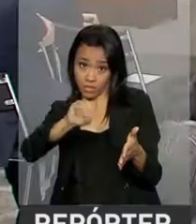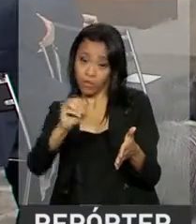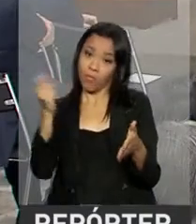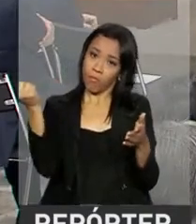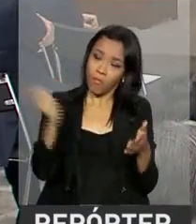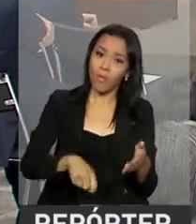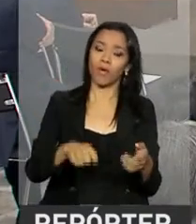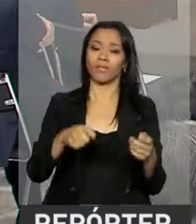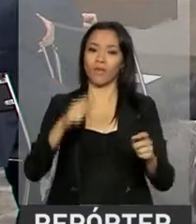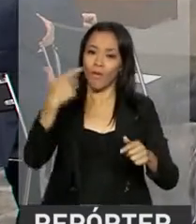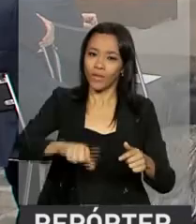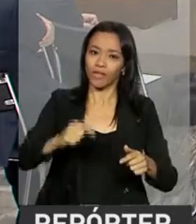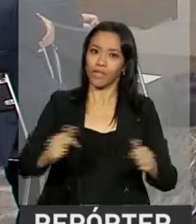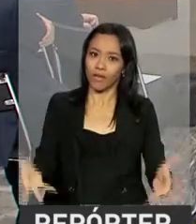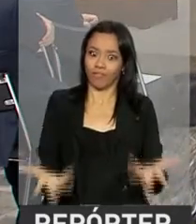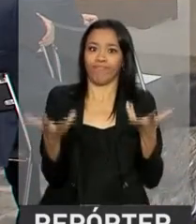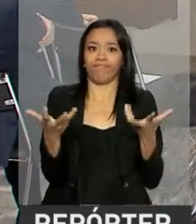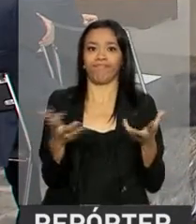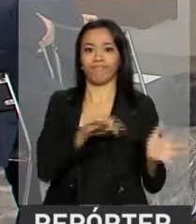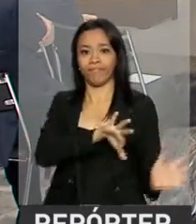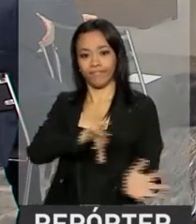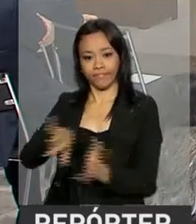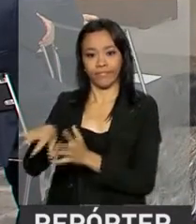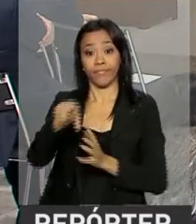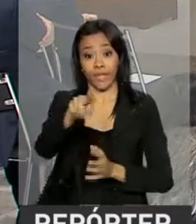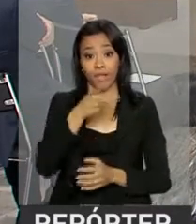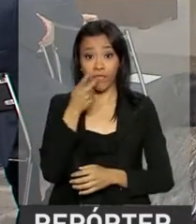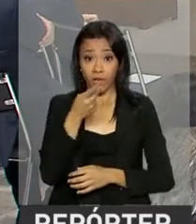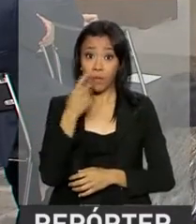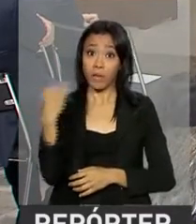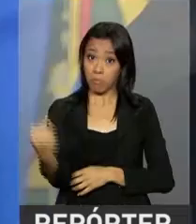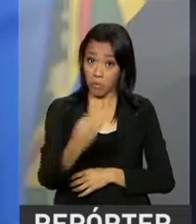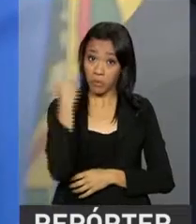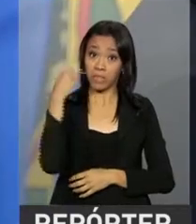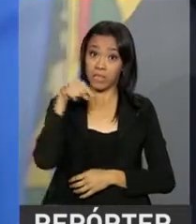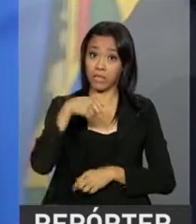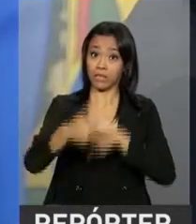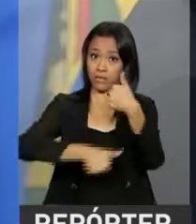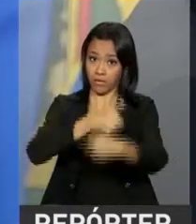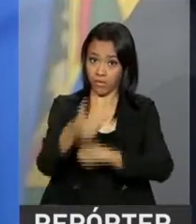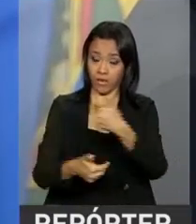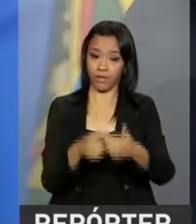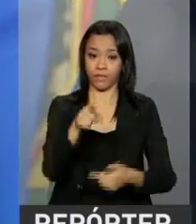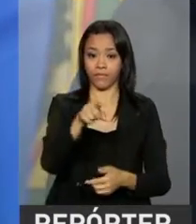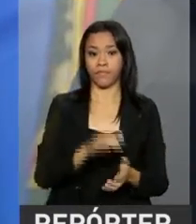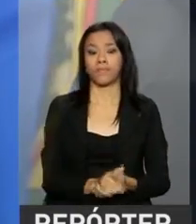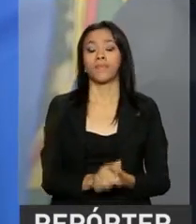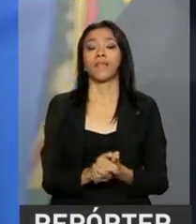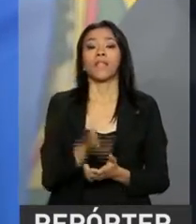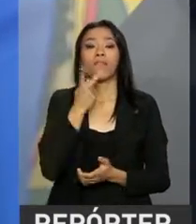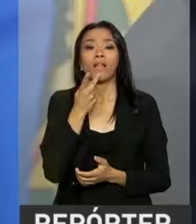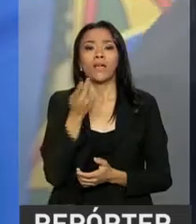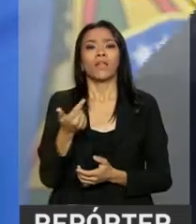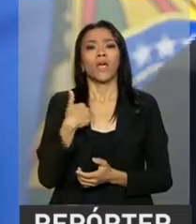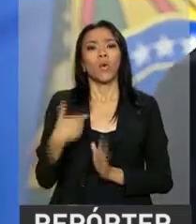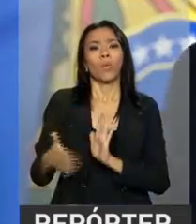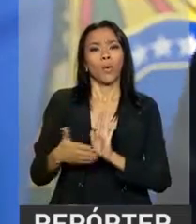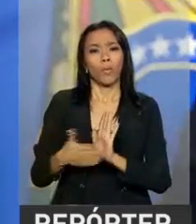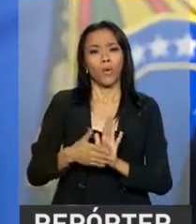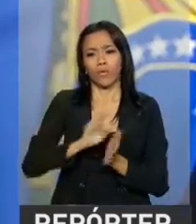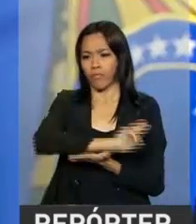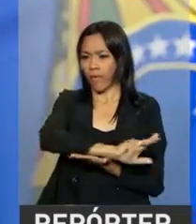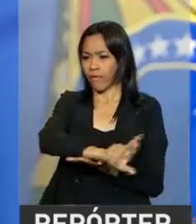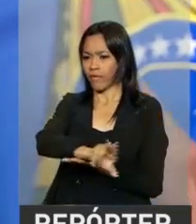novamente. Michel Temer destacou a importância dessa iniciativa. Eu até proponho que nós todos aqui, ministros, num dado